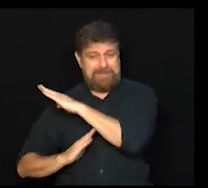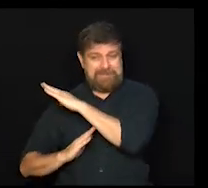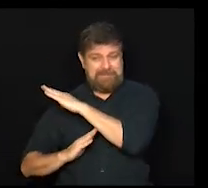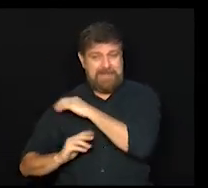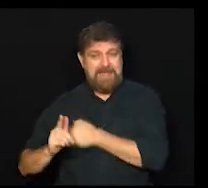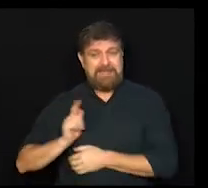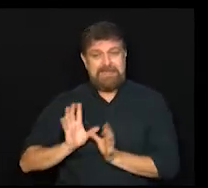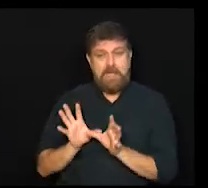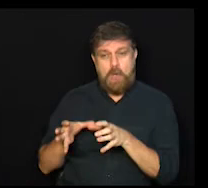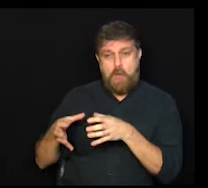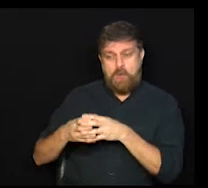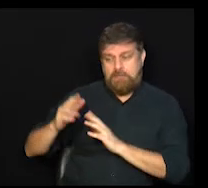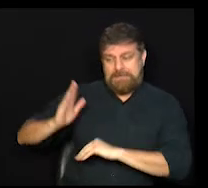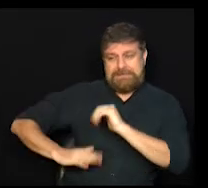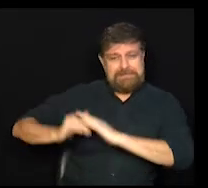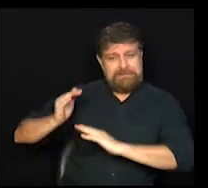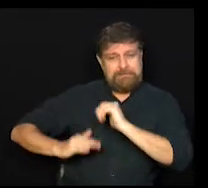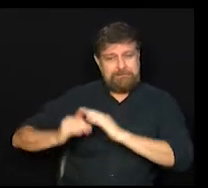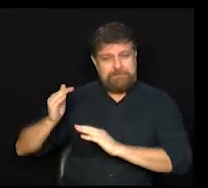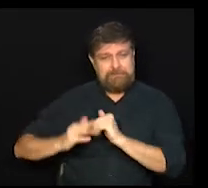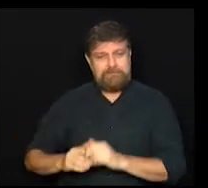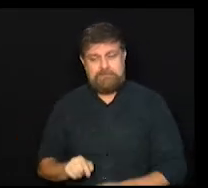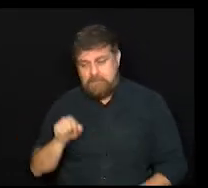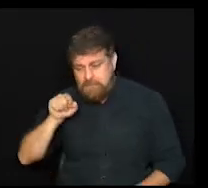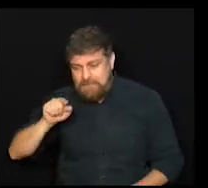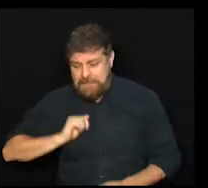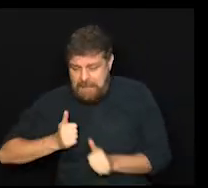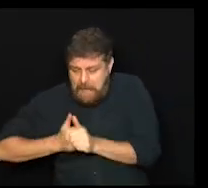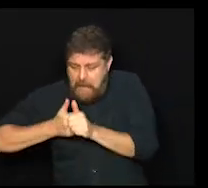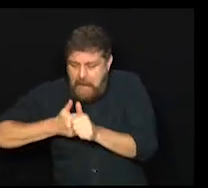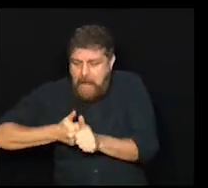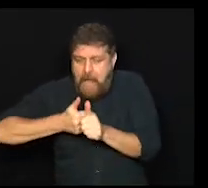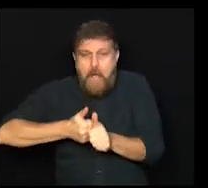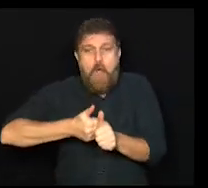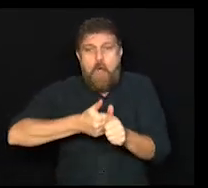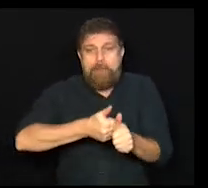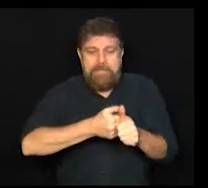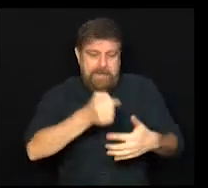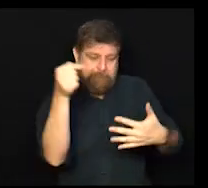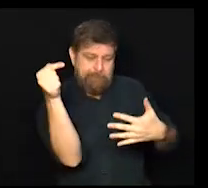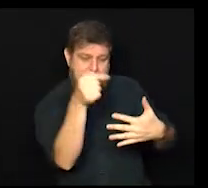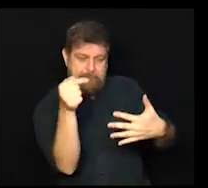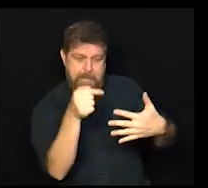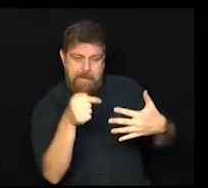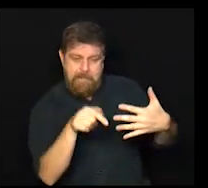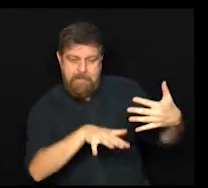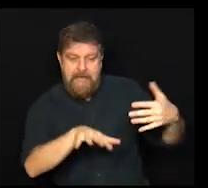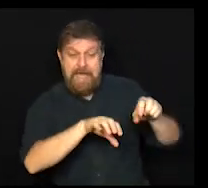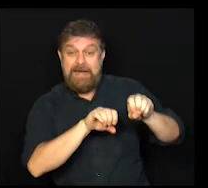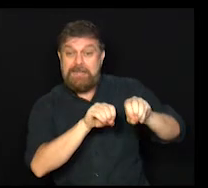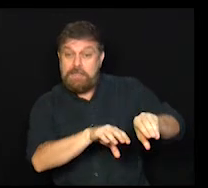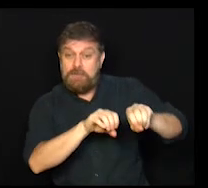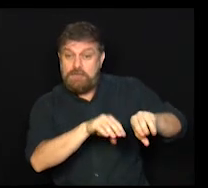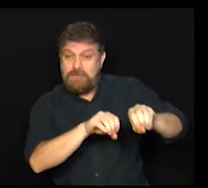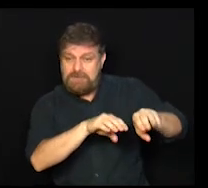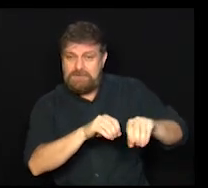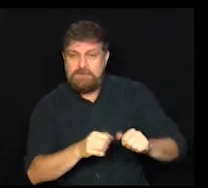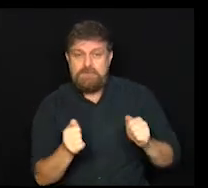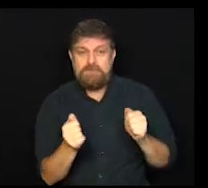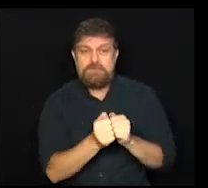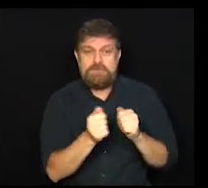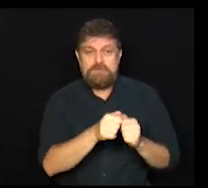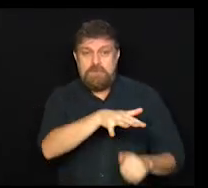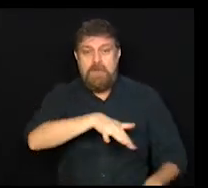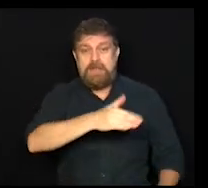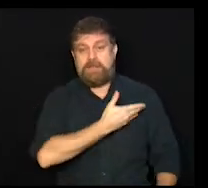grupo ativo que acompanhe os indicadores de educação junto ao poder